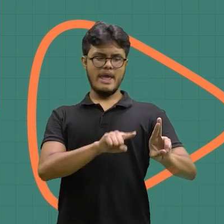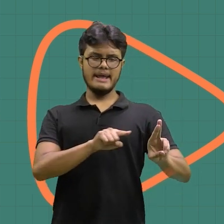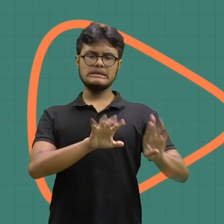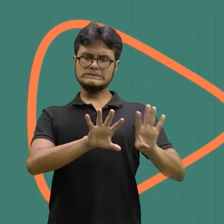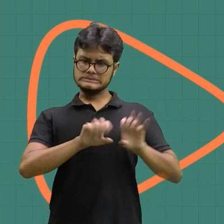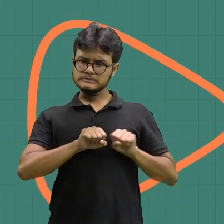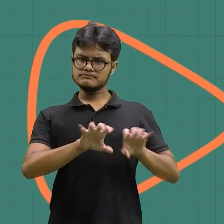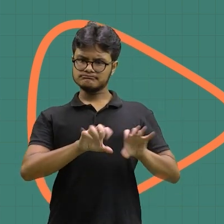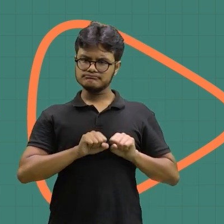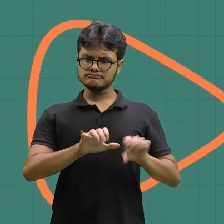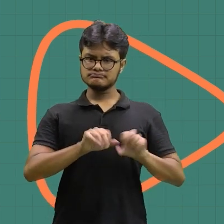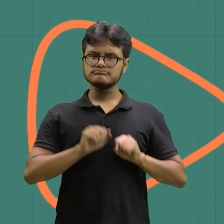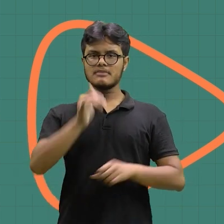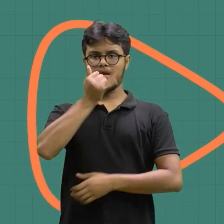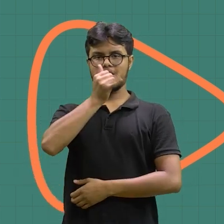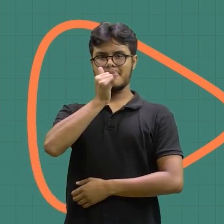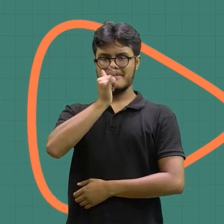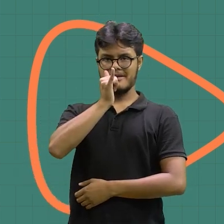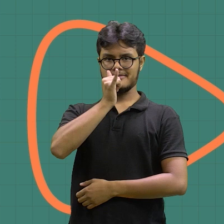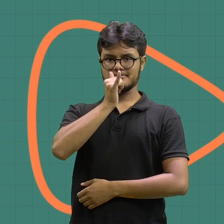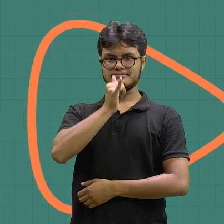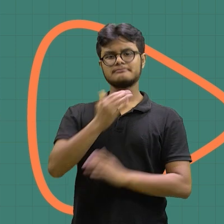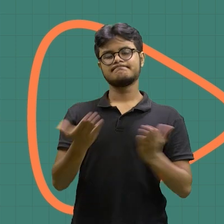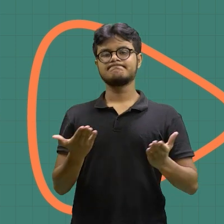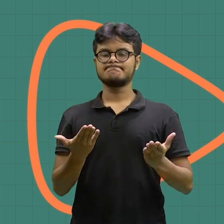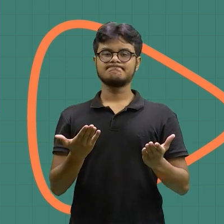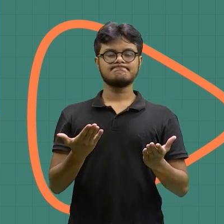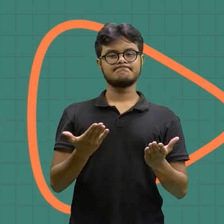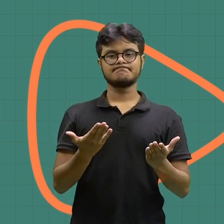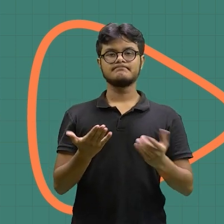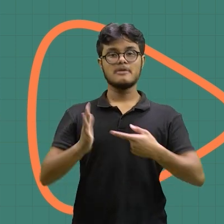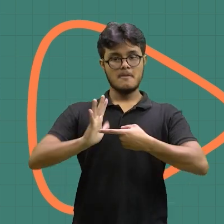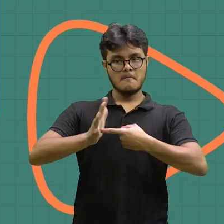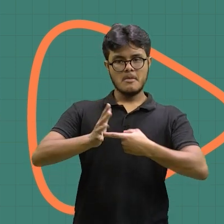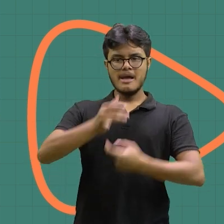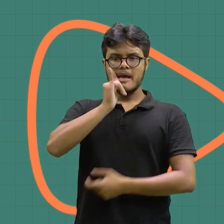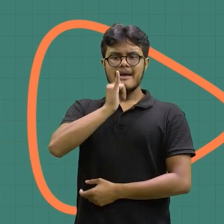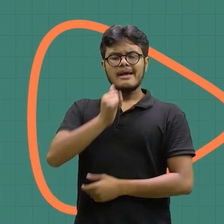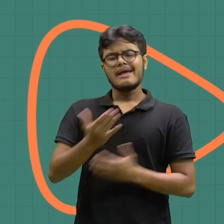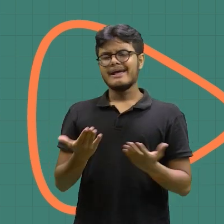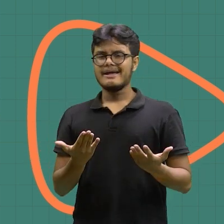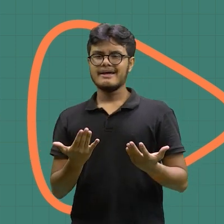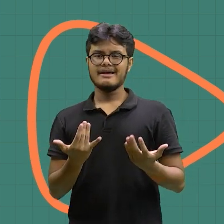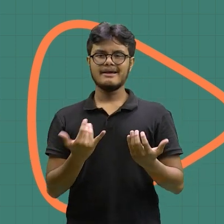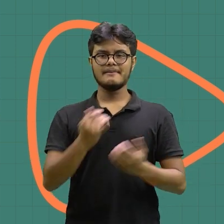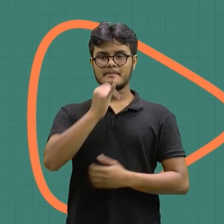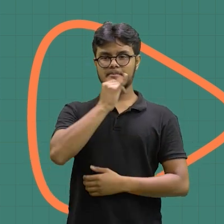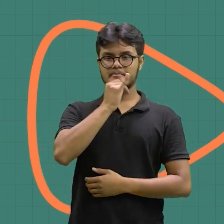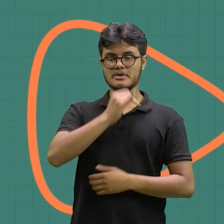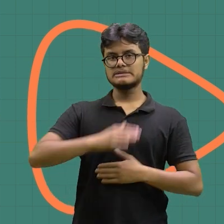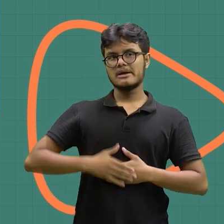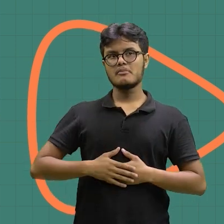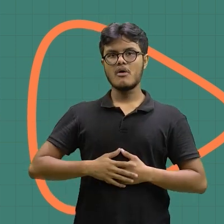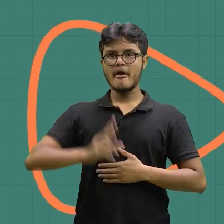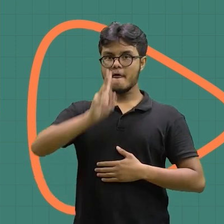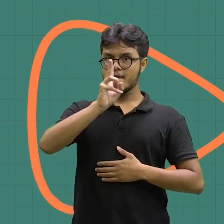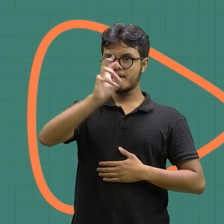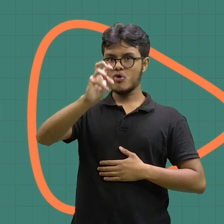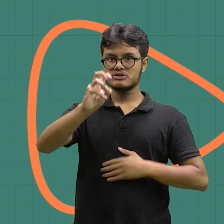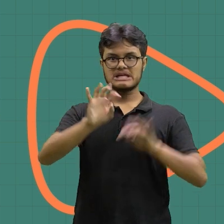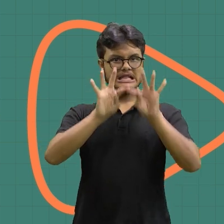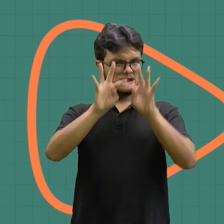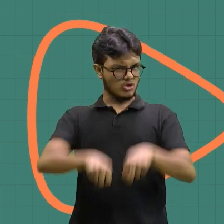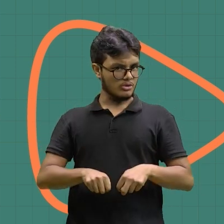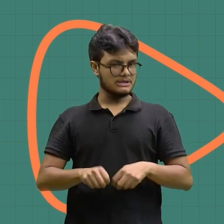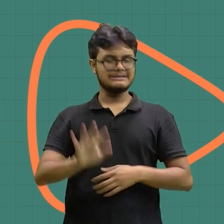atuante, ele não é considerado um gerador ideal. O gerador ideal ele tem resistência